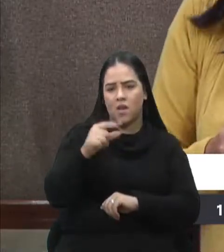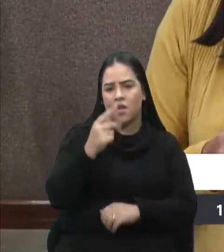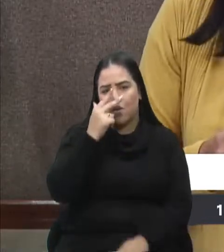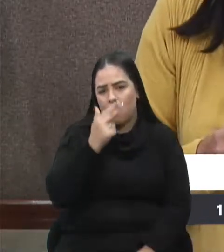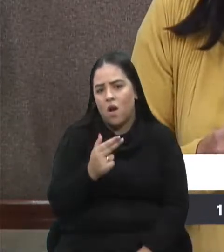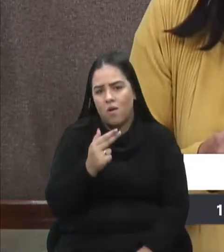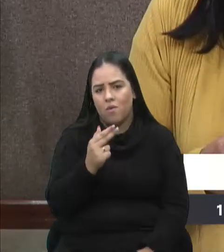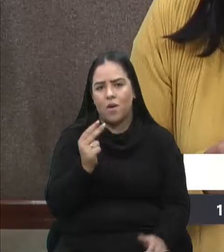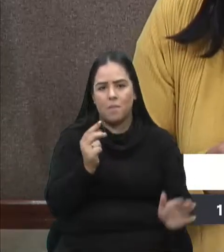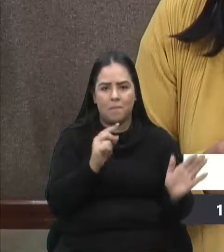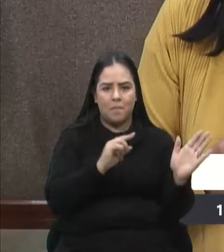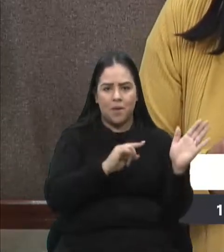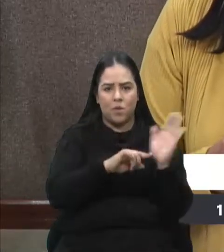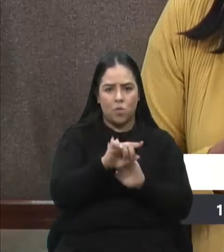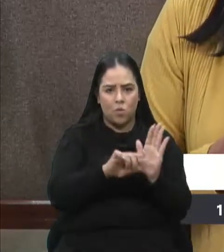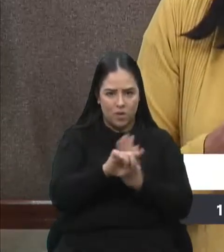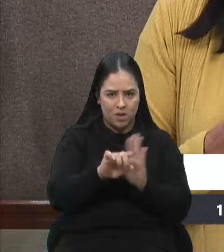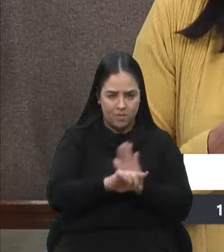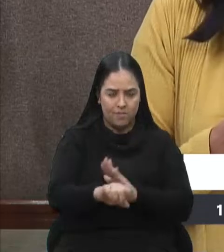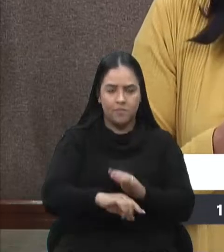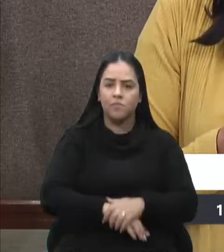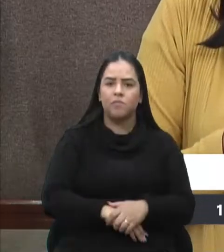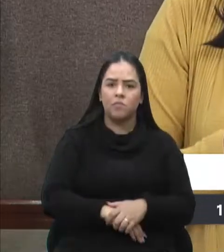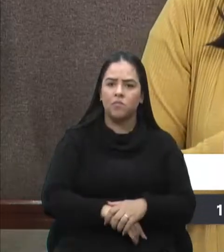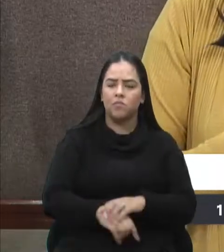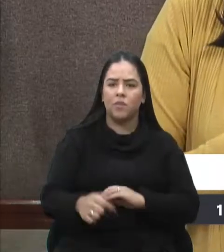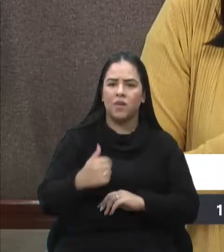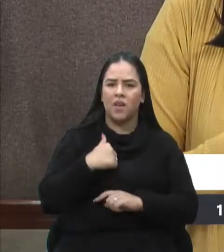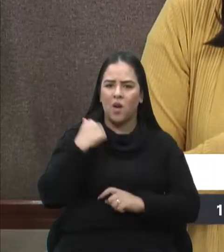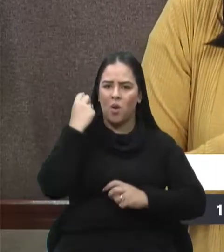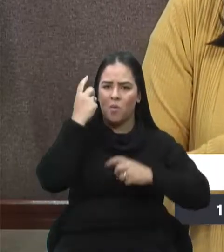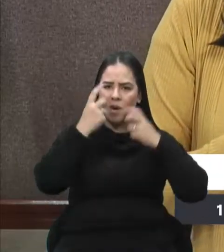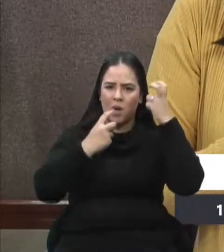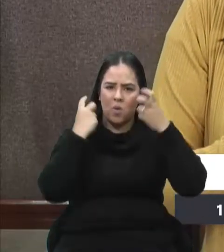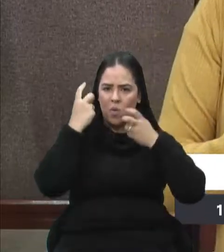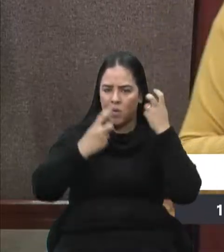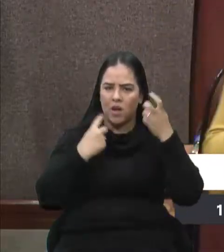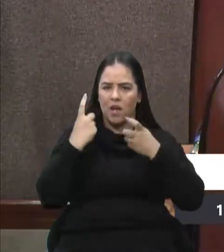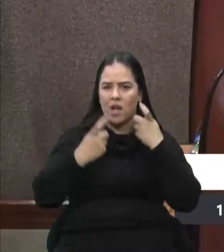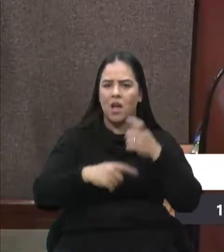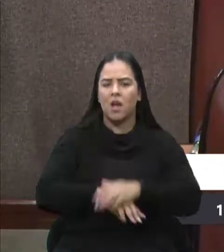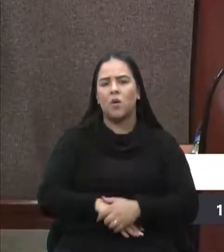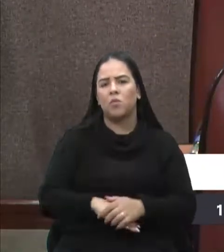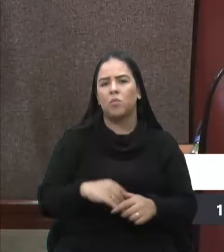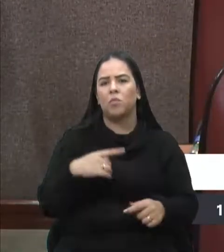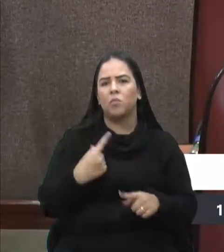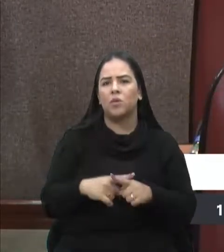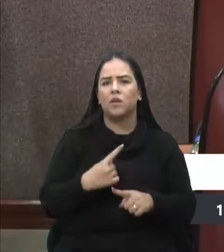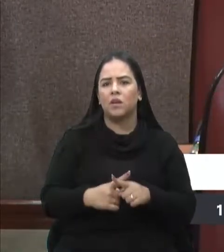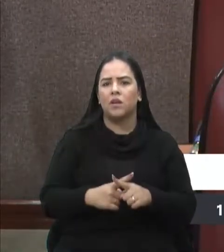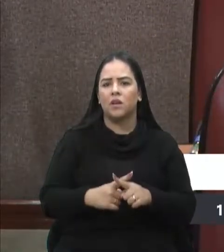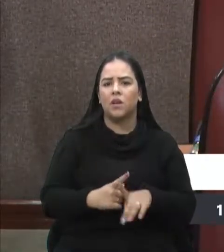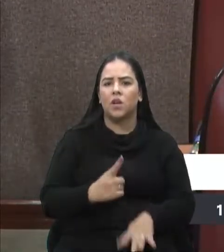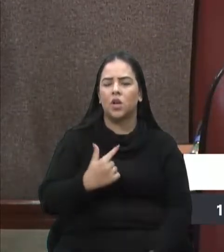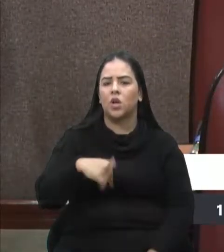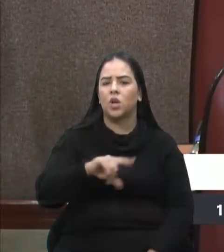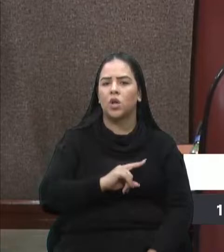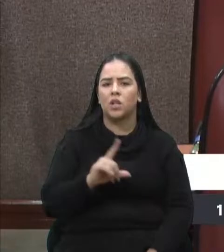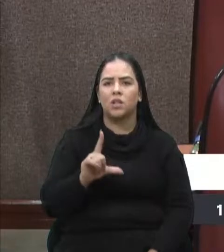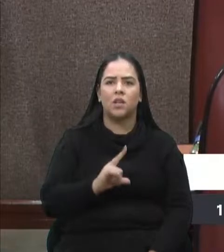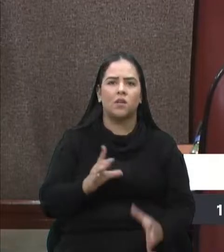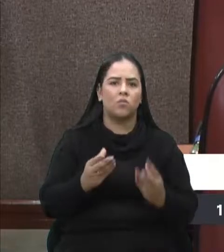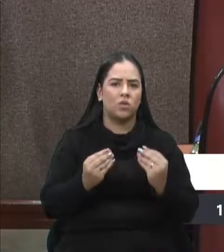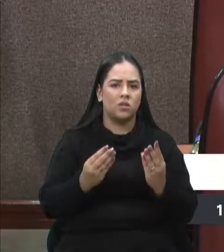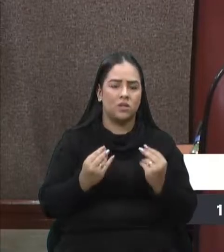mesmas, né? E aí isso me preocupa um pouco quando o senhor fala sobre a questão de que nós temos muitas